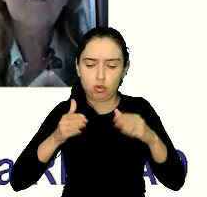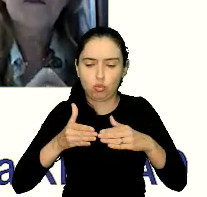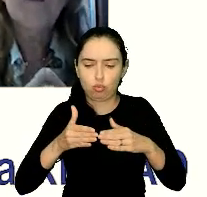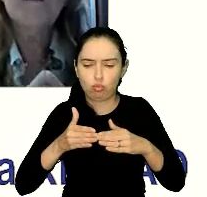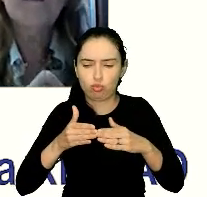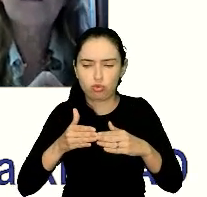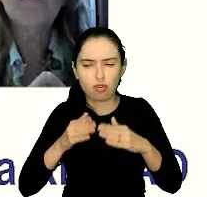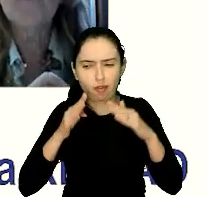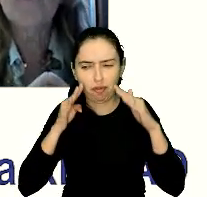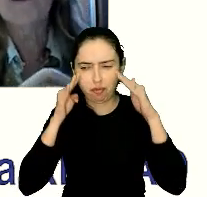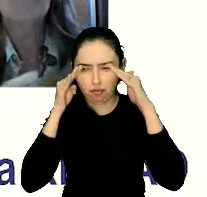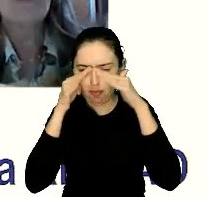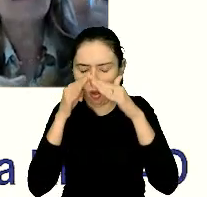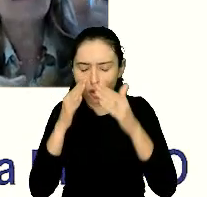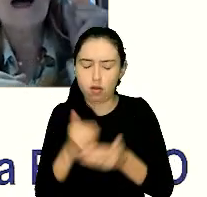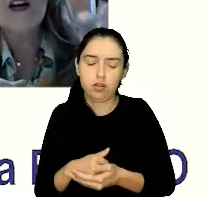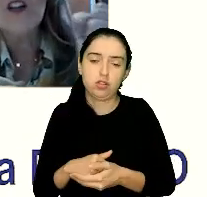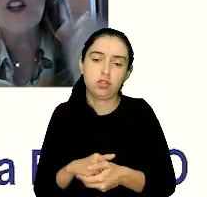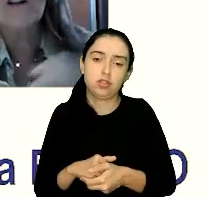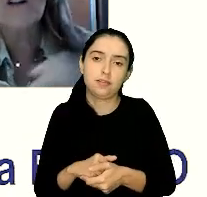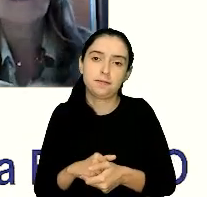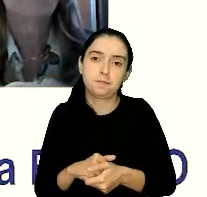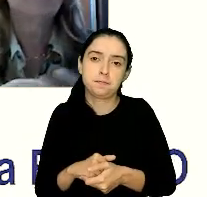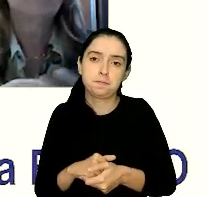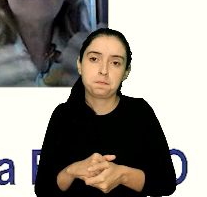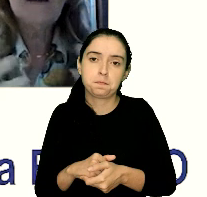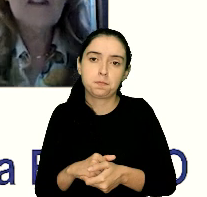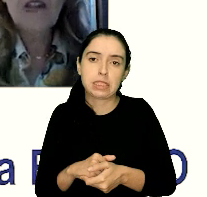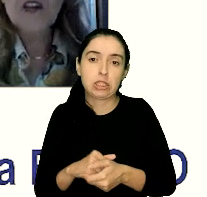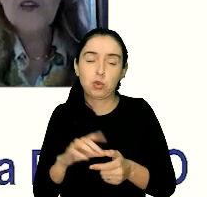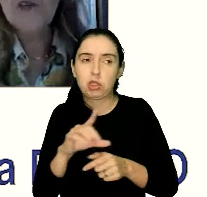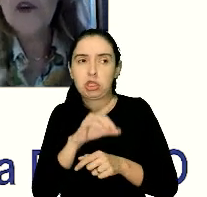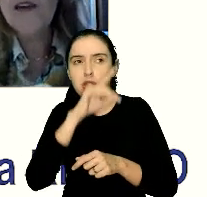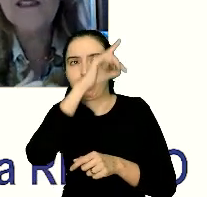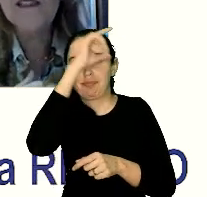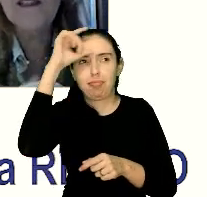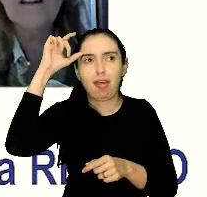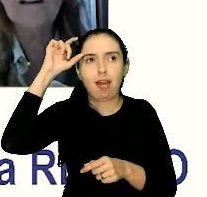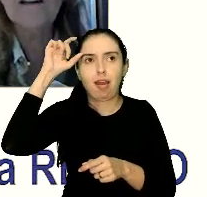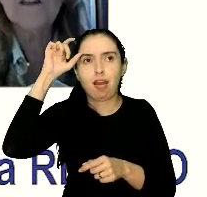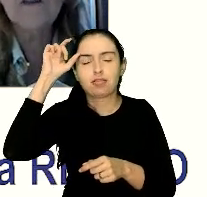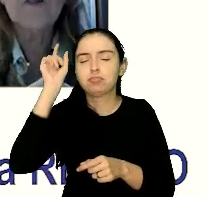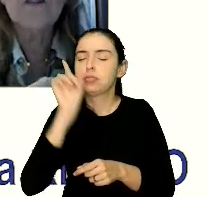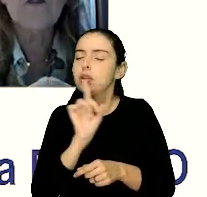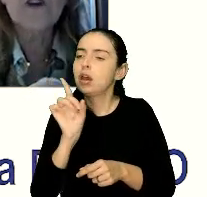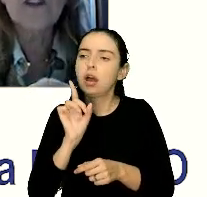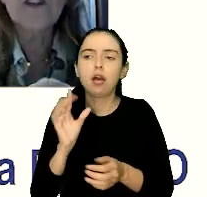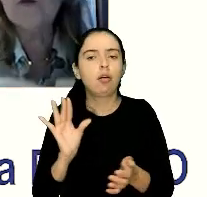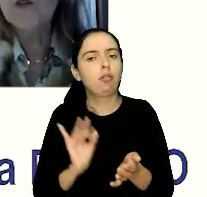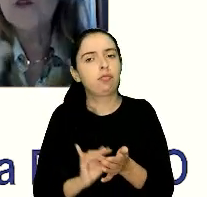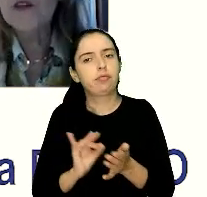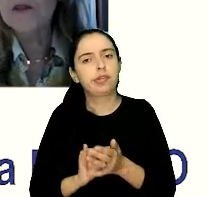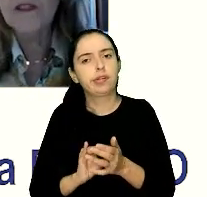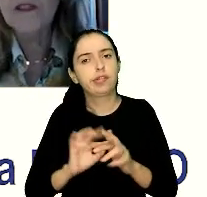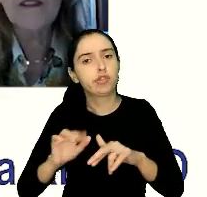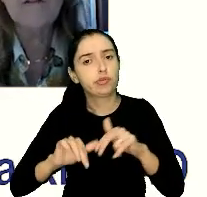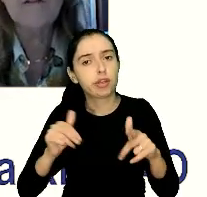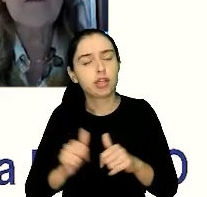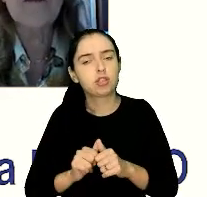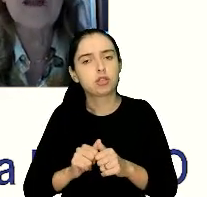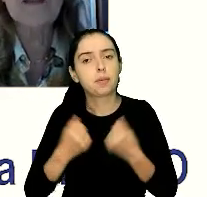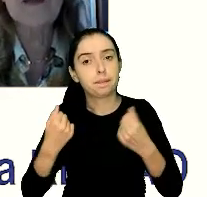né? E eu vou ficar com uma tarja, e na verdade não é assim, né? Quer dizer, as pessoas fortes